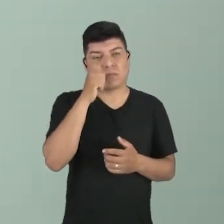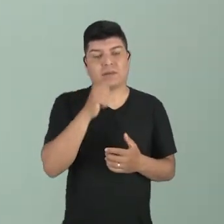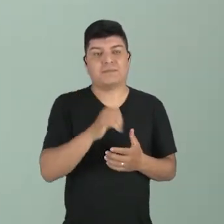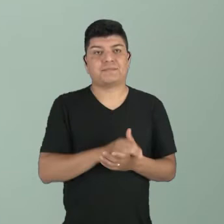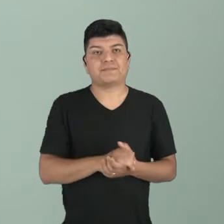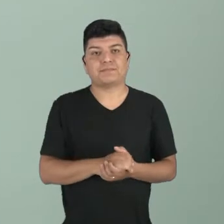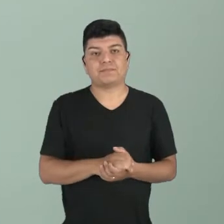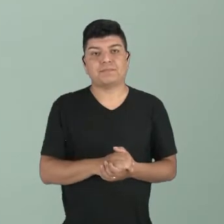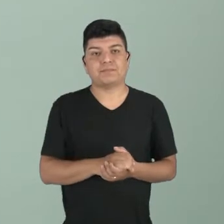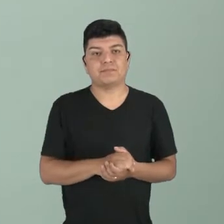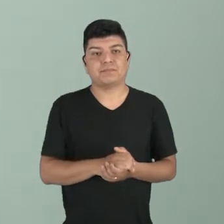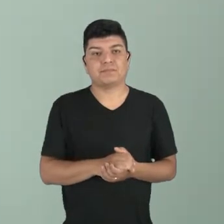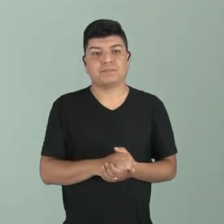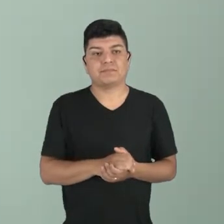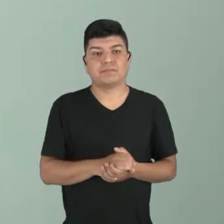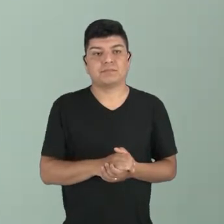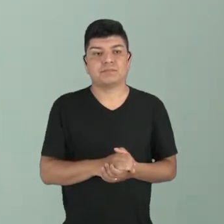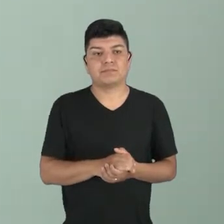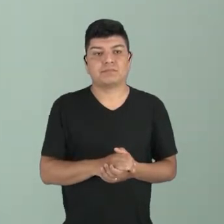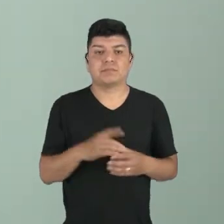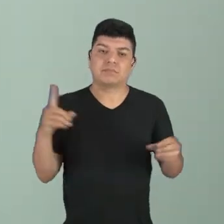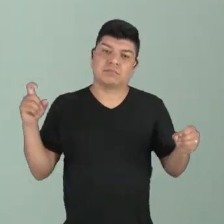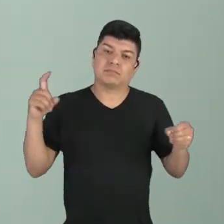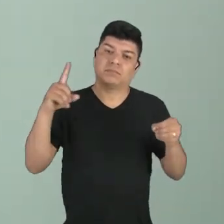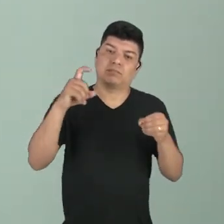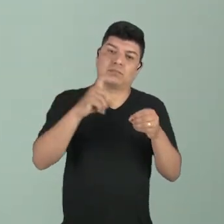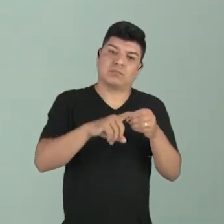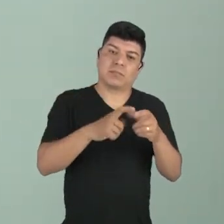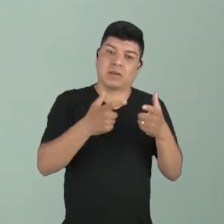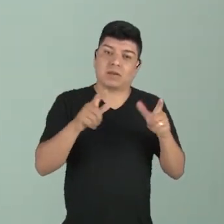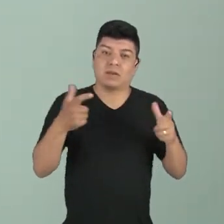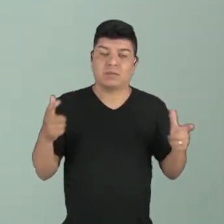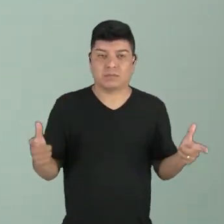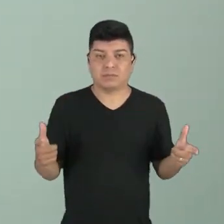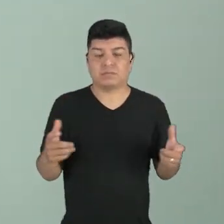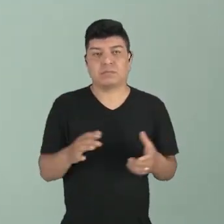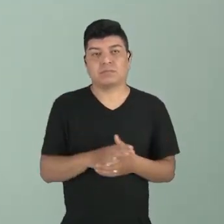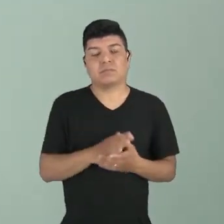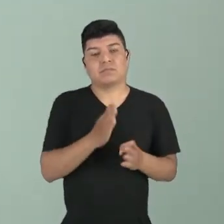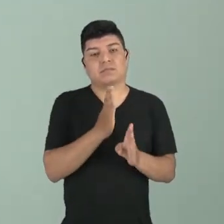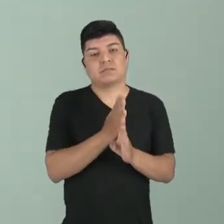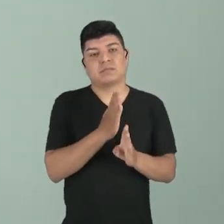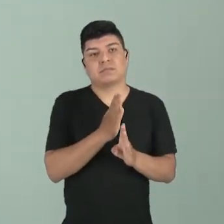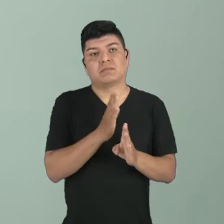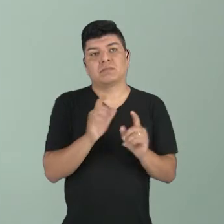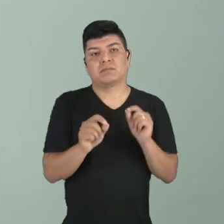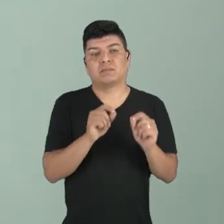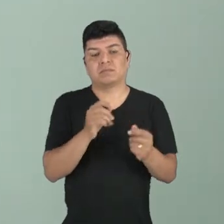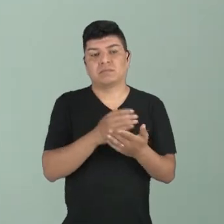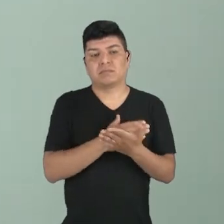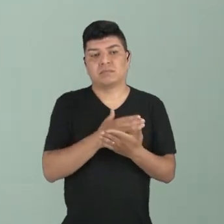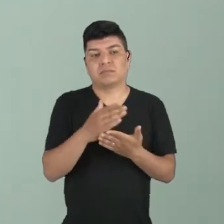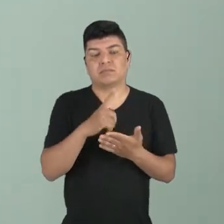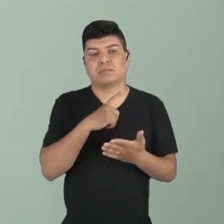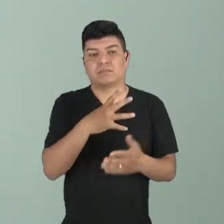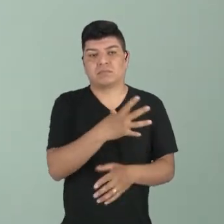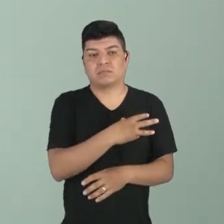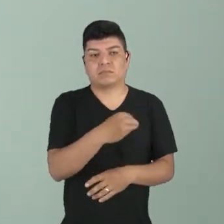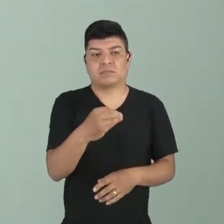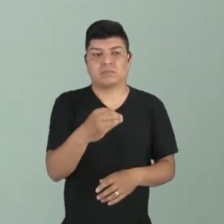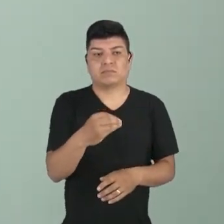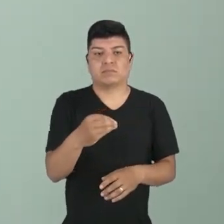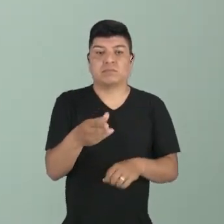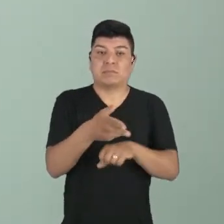mulheres têm uma taxa de fecundidade alta em função de começarem a ter